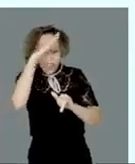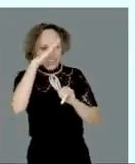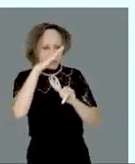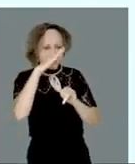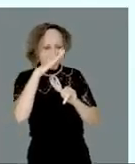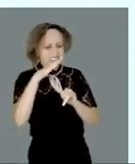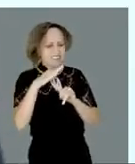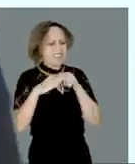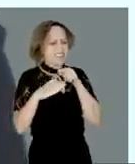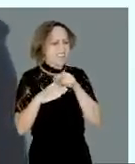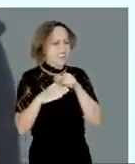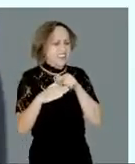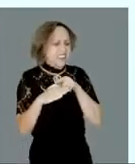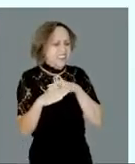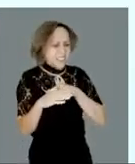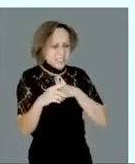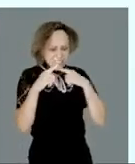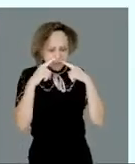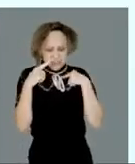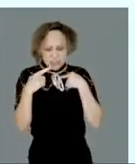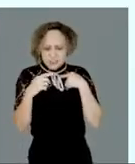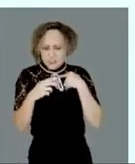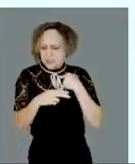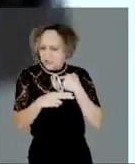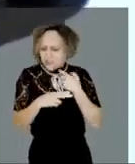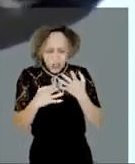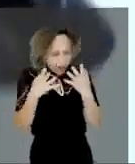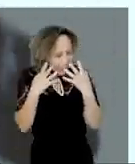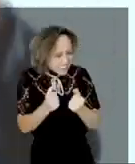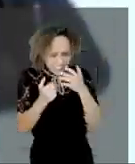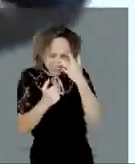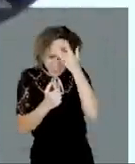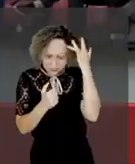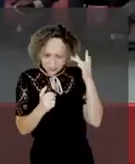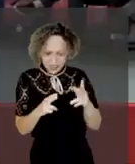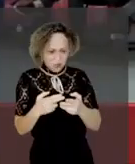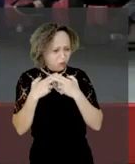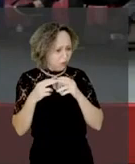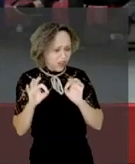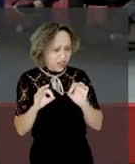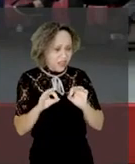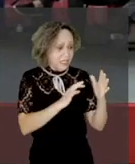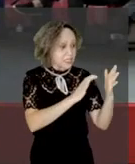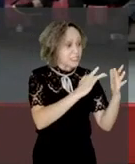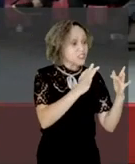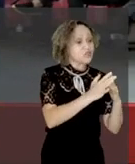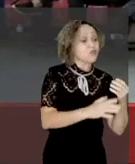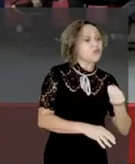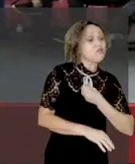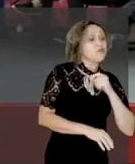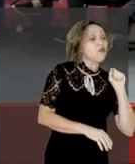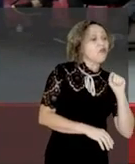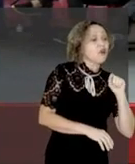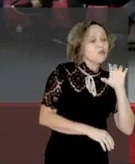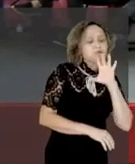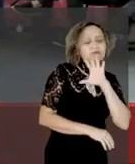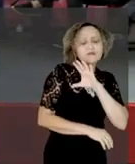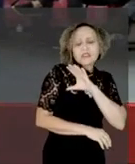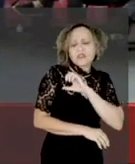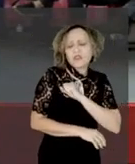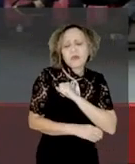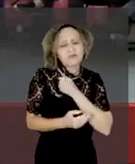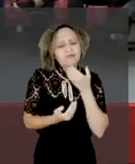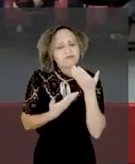É fundamental dialogar com o povo, com humildade, escuta e convivência para mostrar que